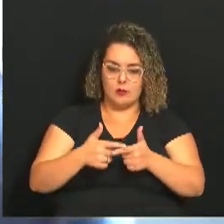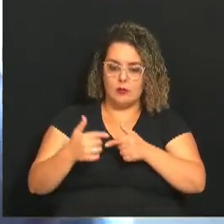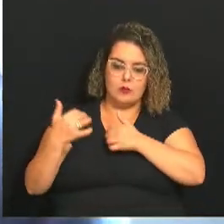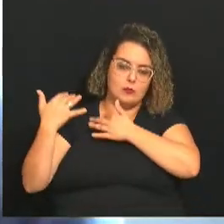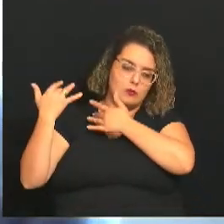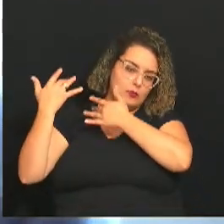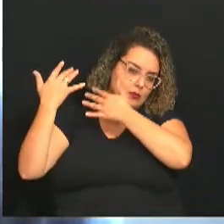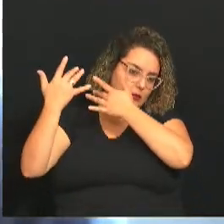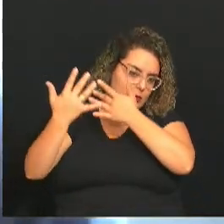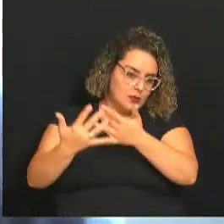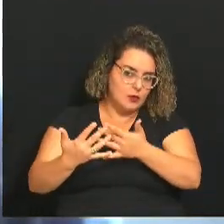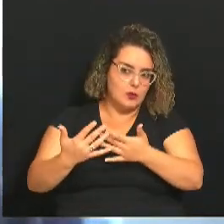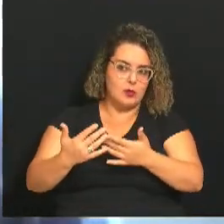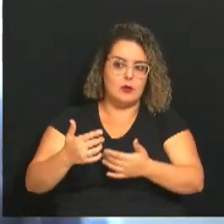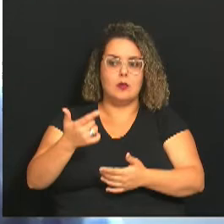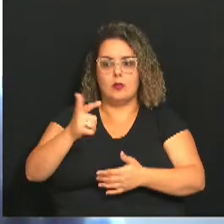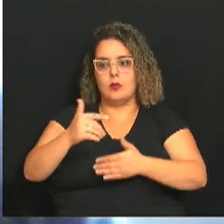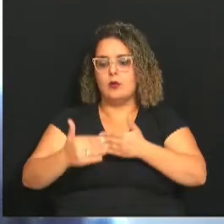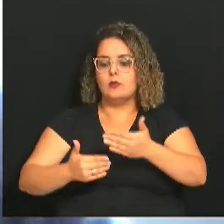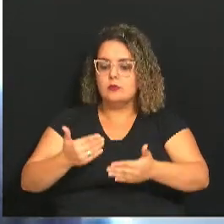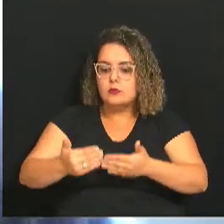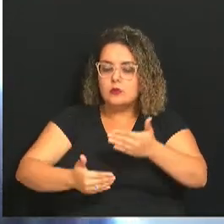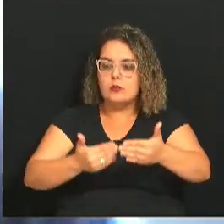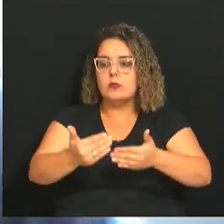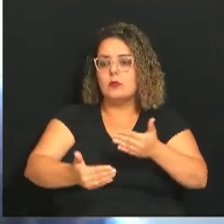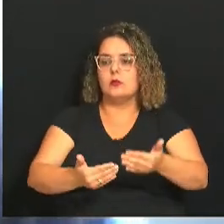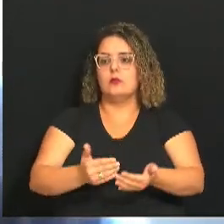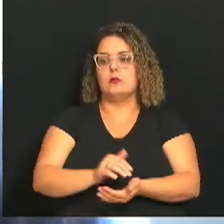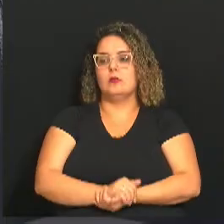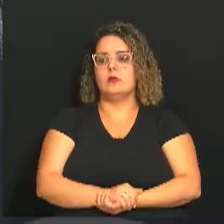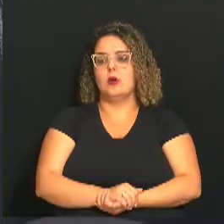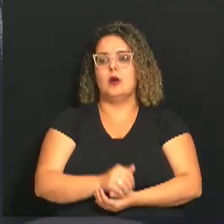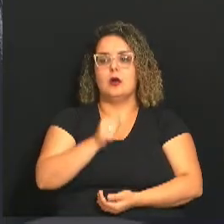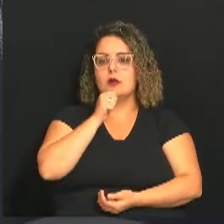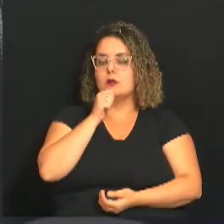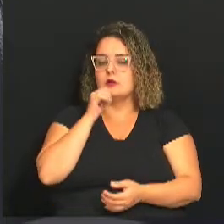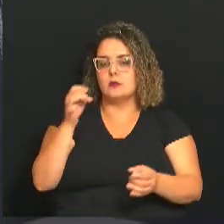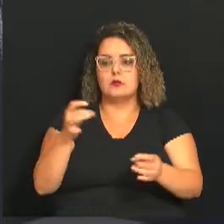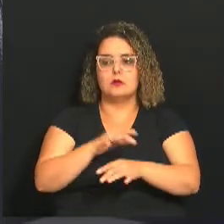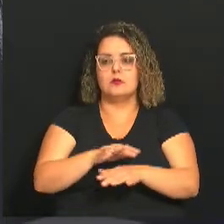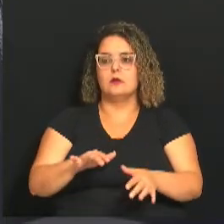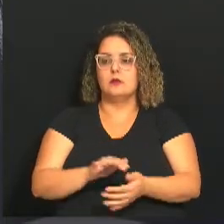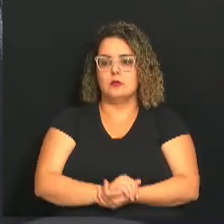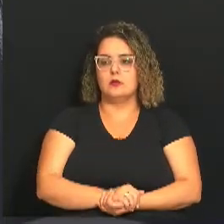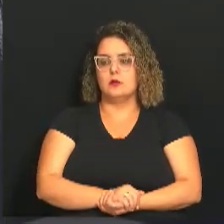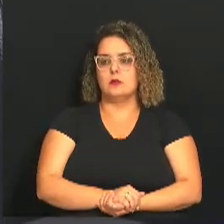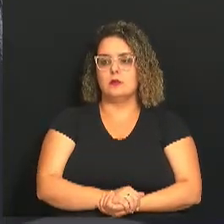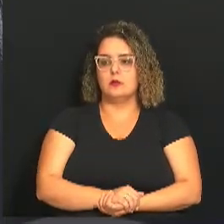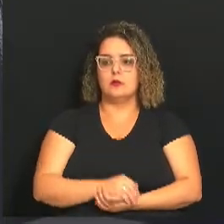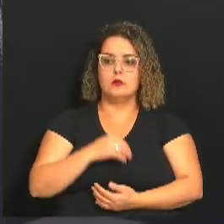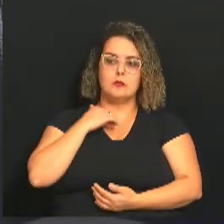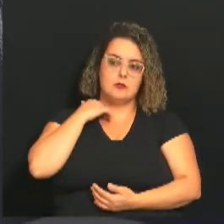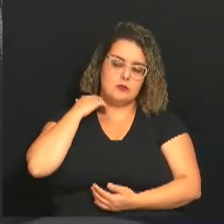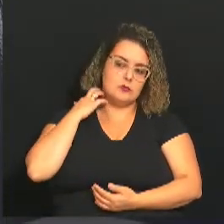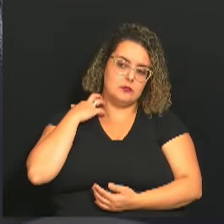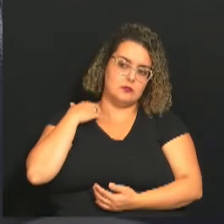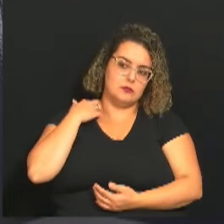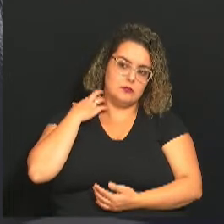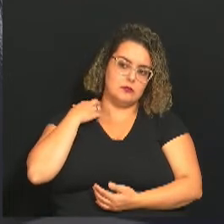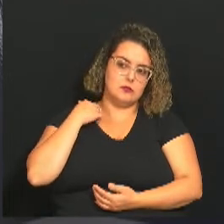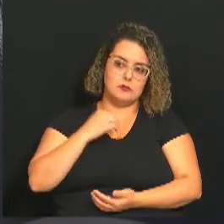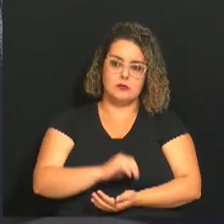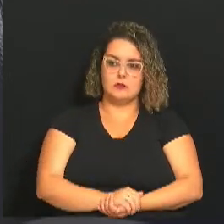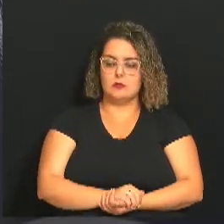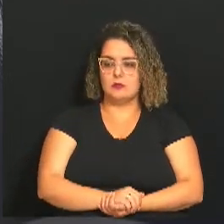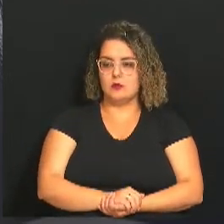em execução, estão levando a cabo ainda. Bom, Bruno, então eu vou fazer aqui o conjunto das questões,